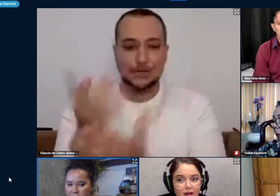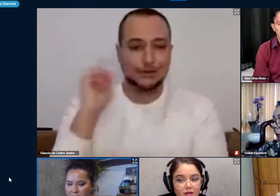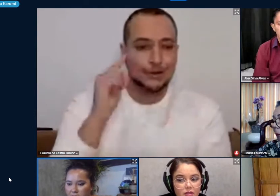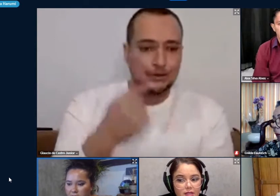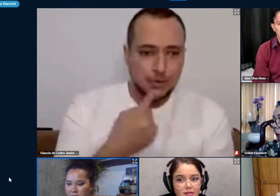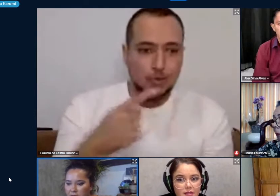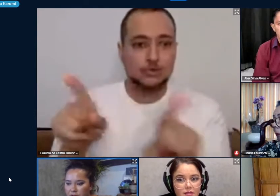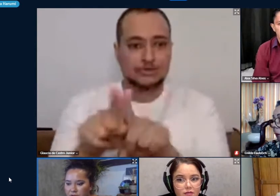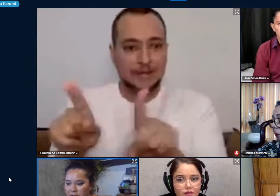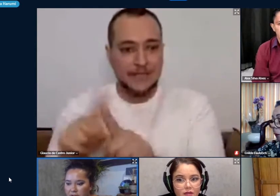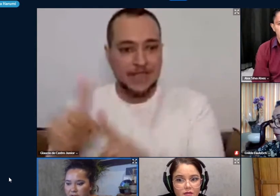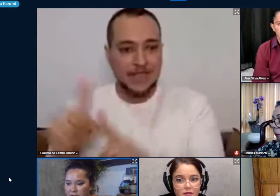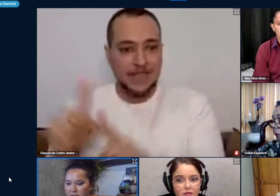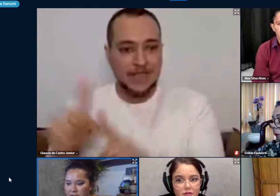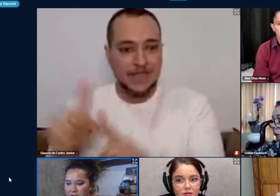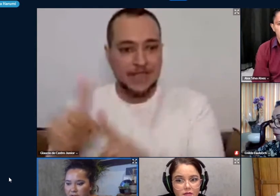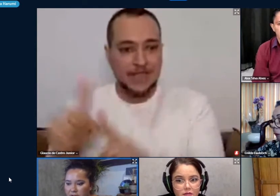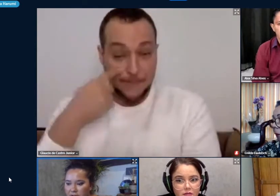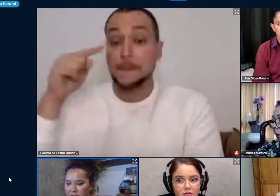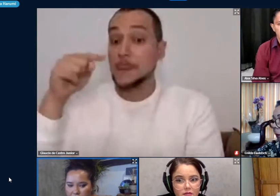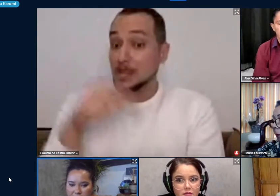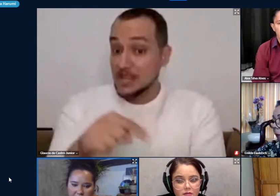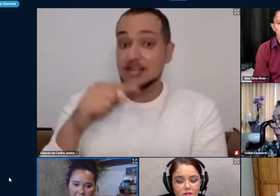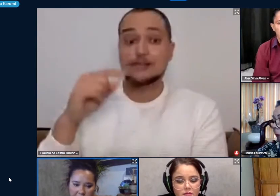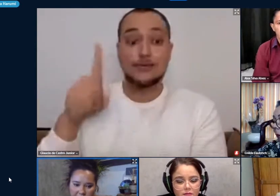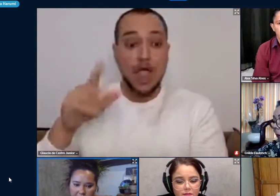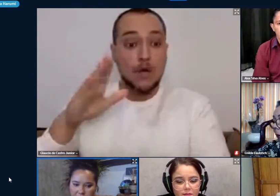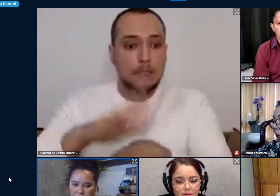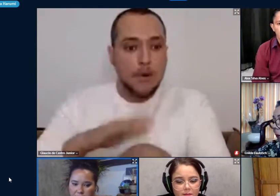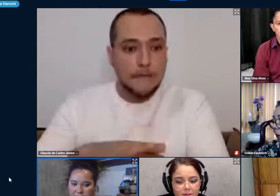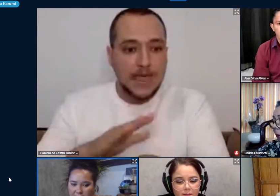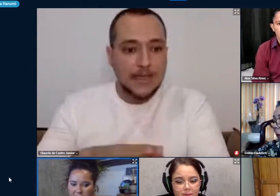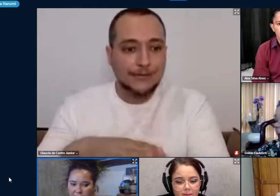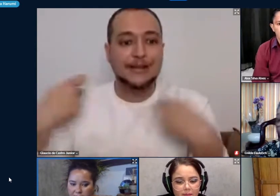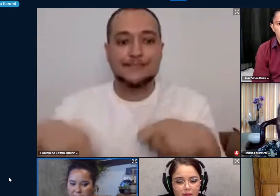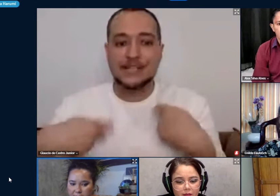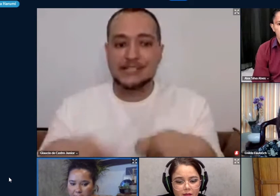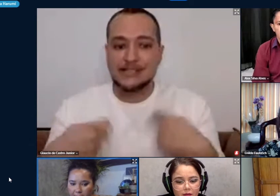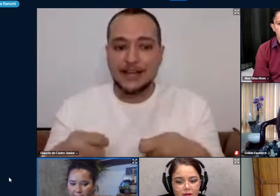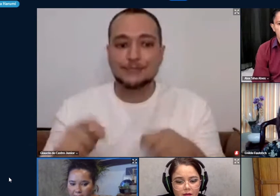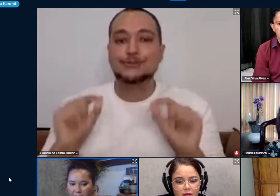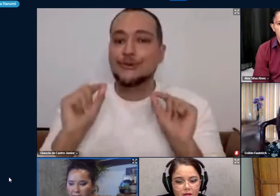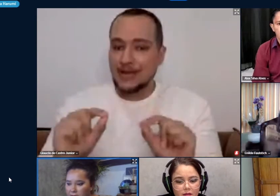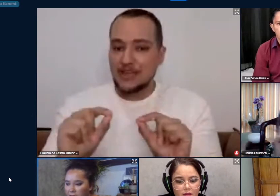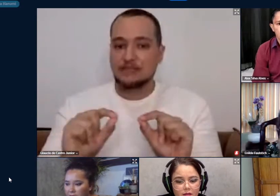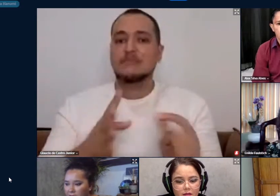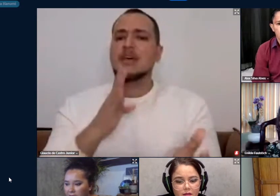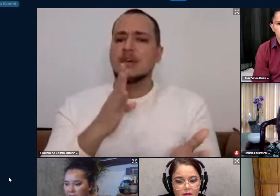formação de estudantes surdos e também surdos cegos.